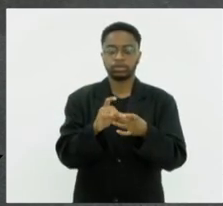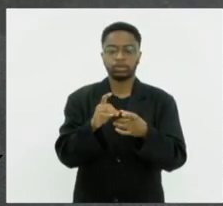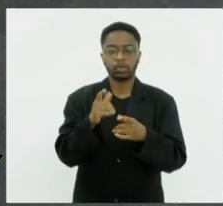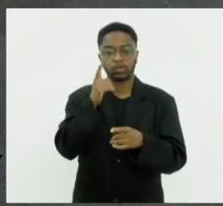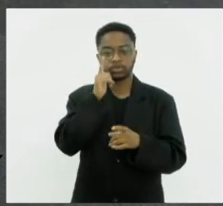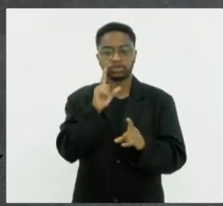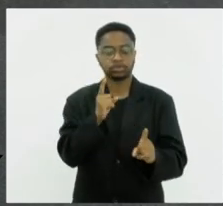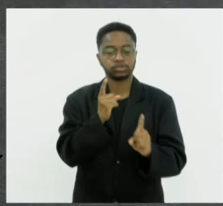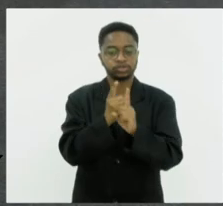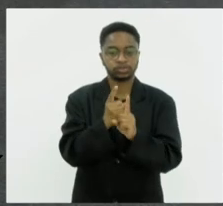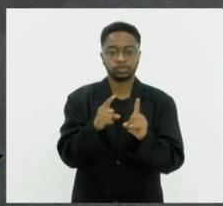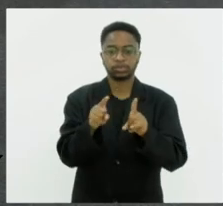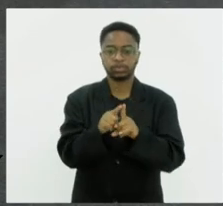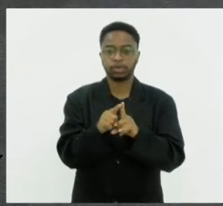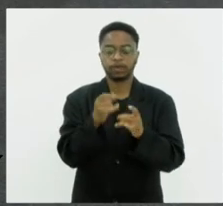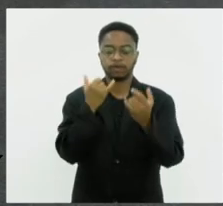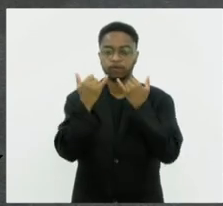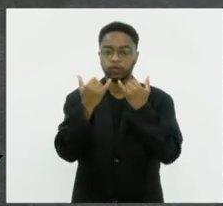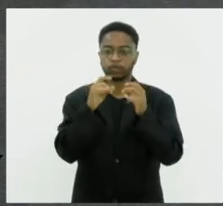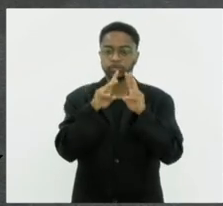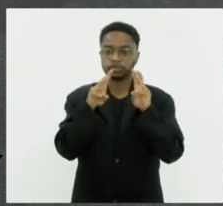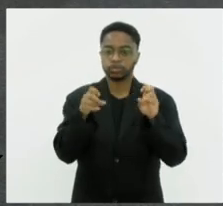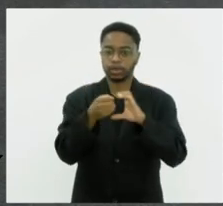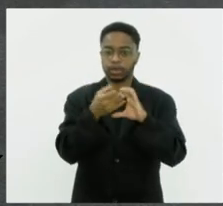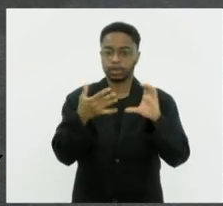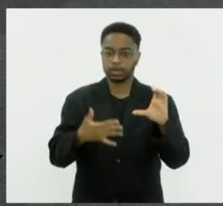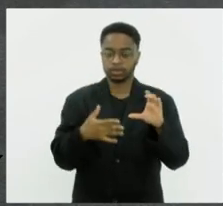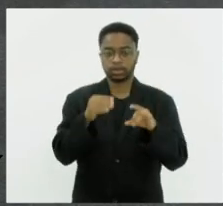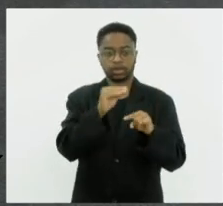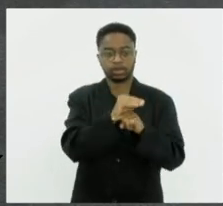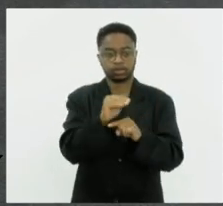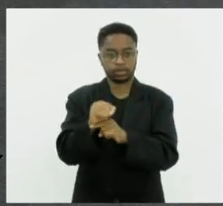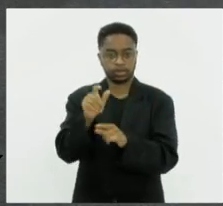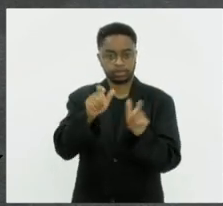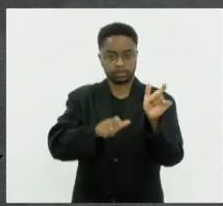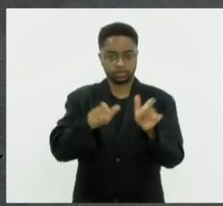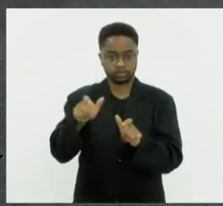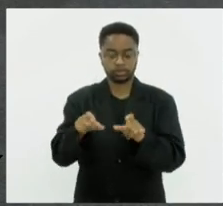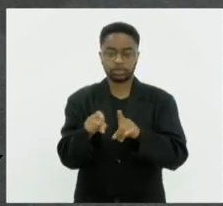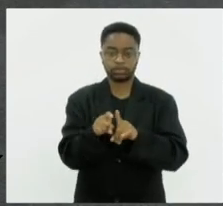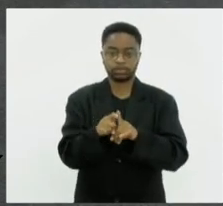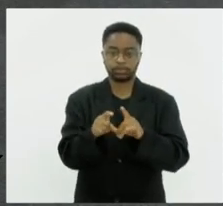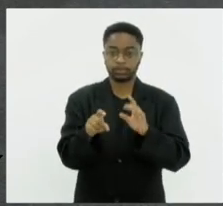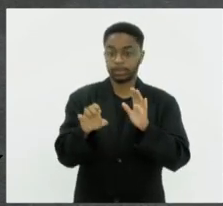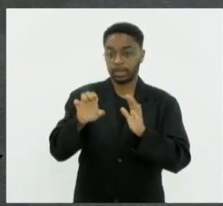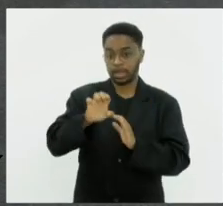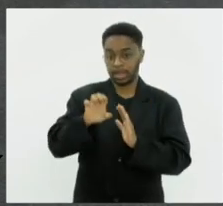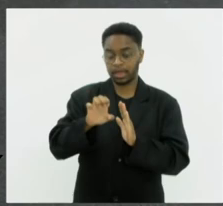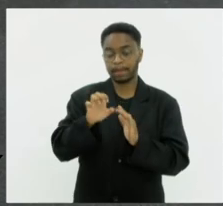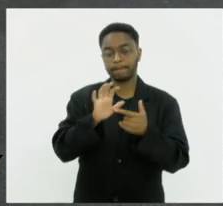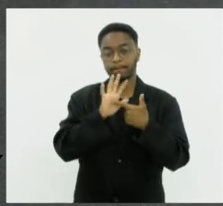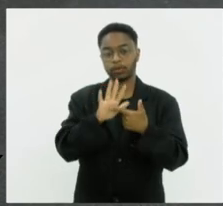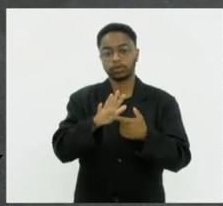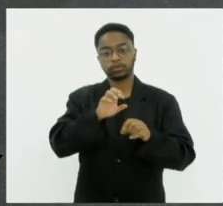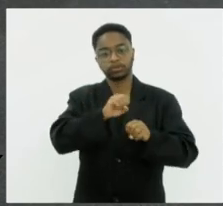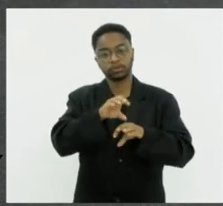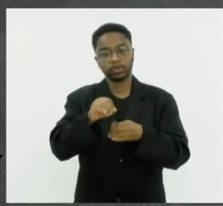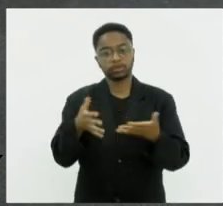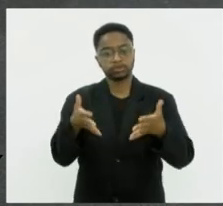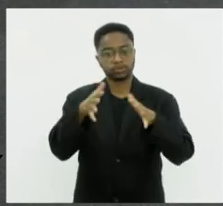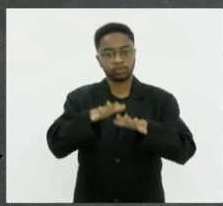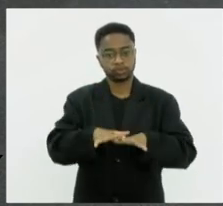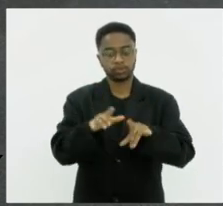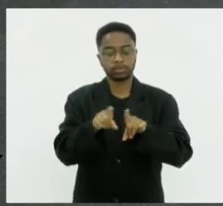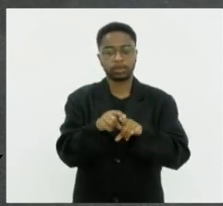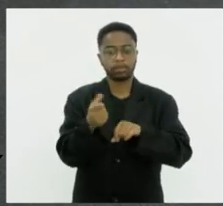diagnóstico e informações sobre as características da pessoa cuidada. E o item E, a garantia da educação inclusiva e